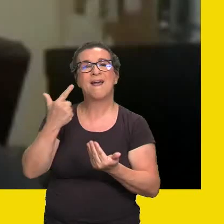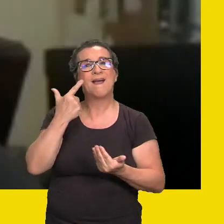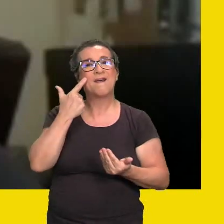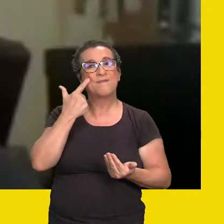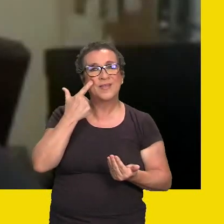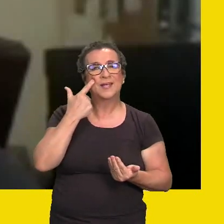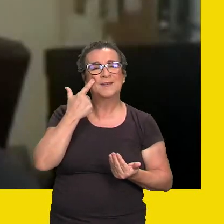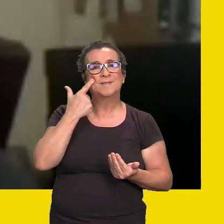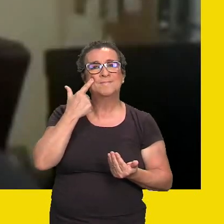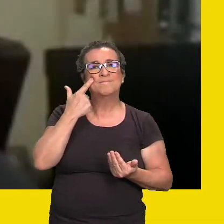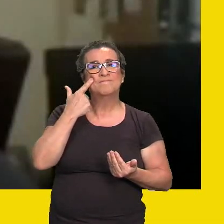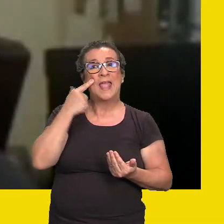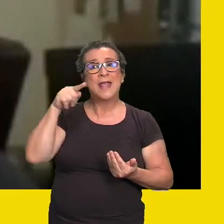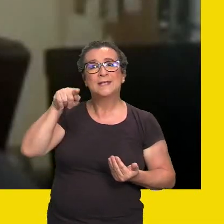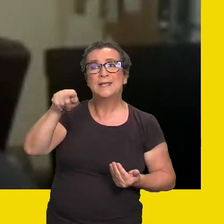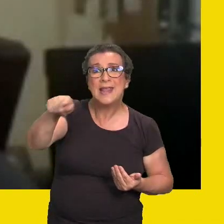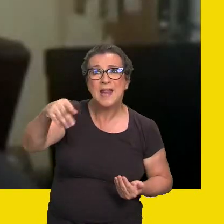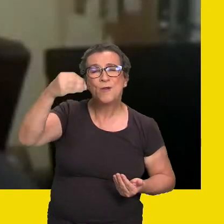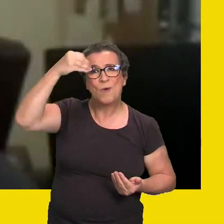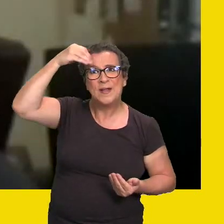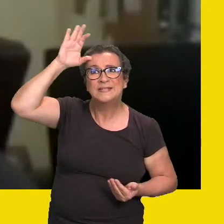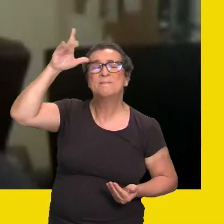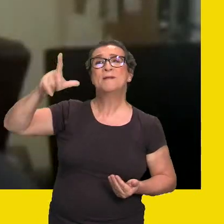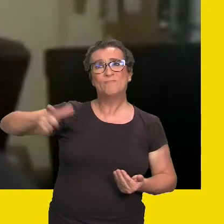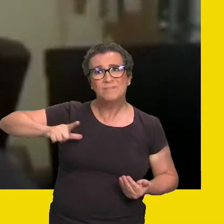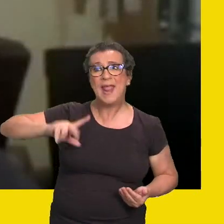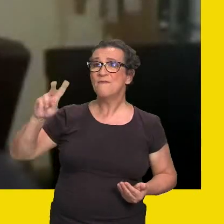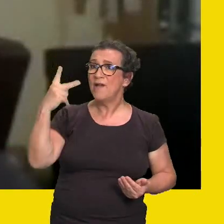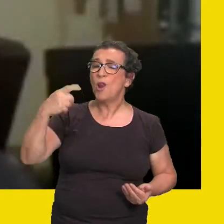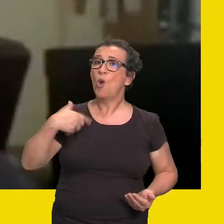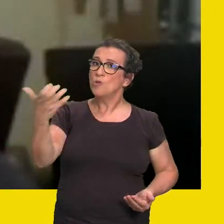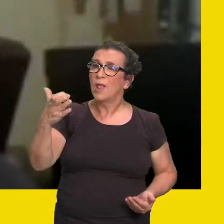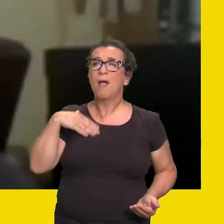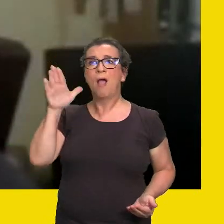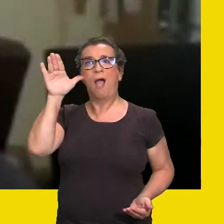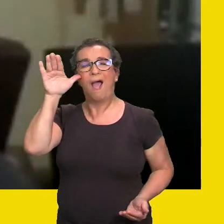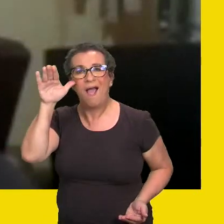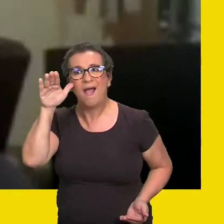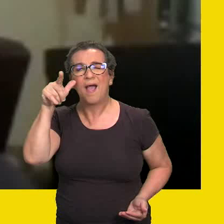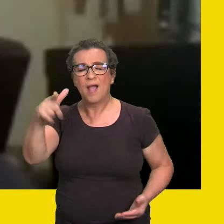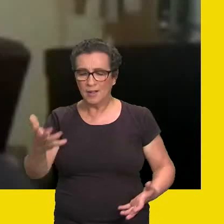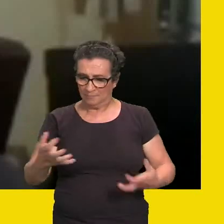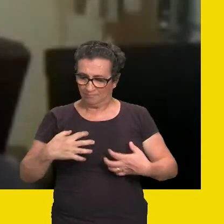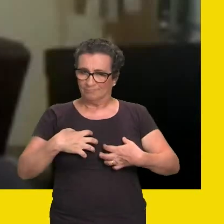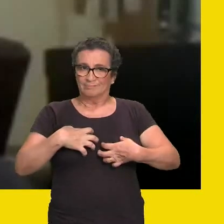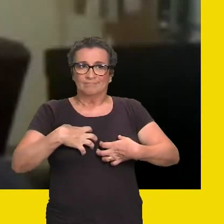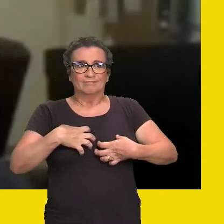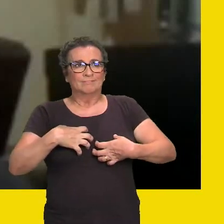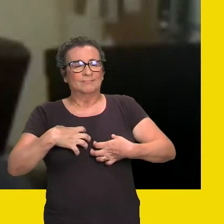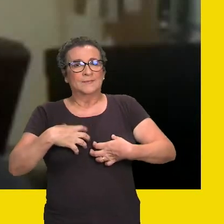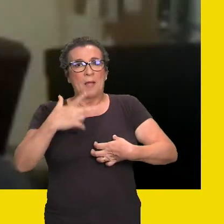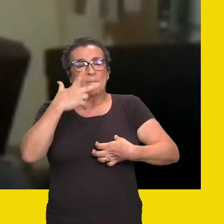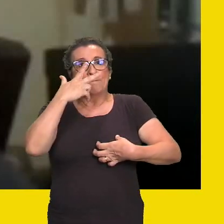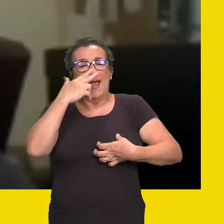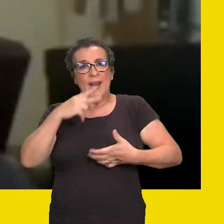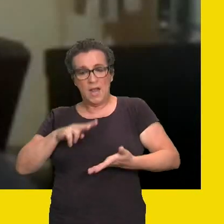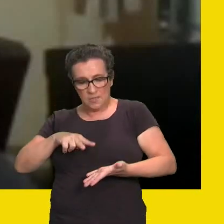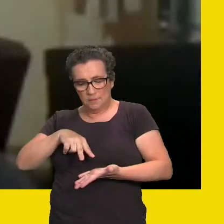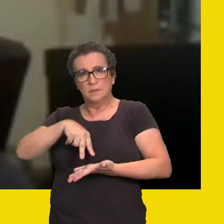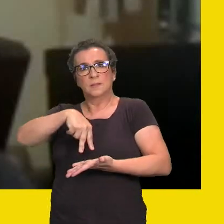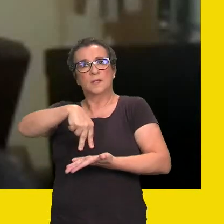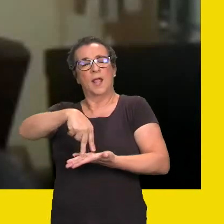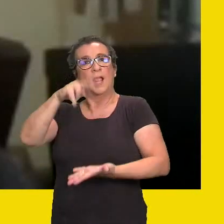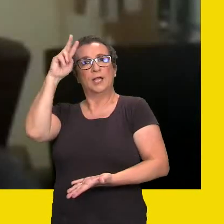a dizer que o seu conhecimento tem valor e que ele se localiza também historicamente